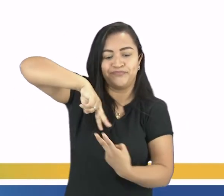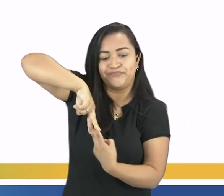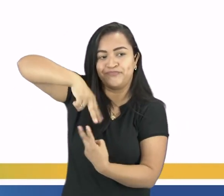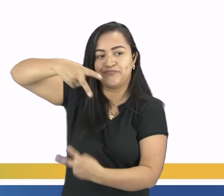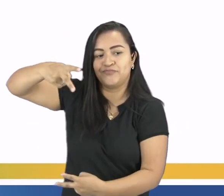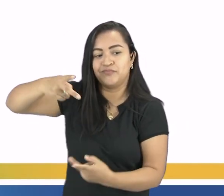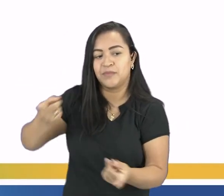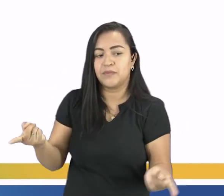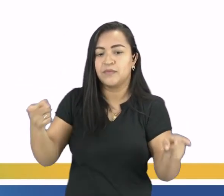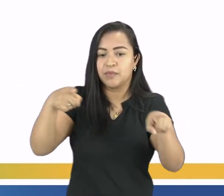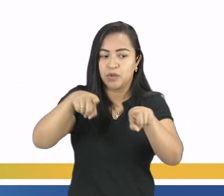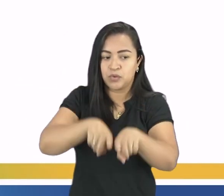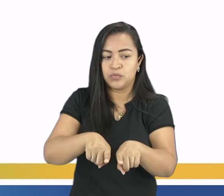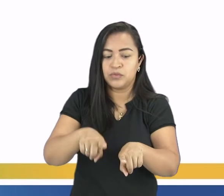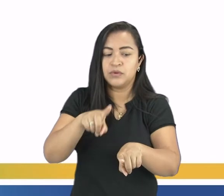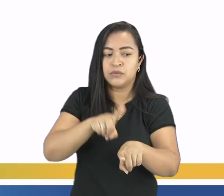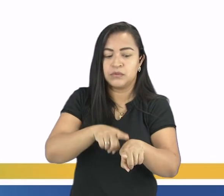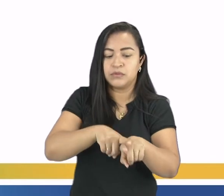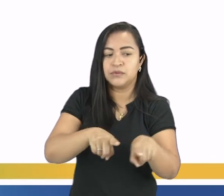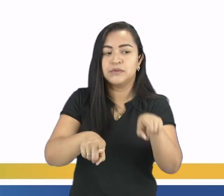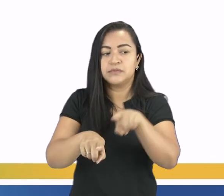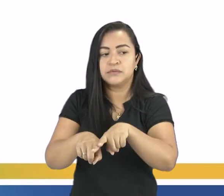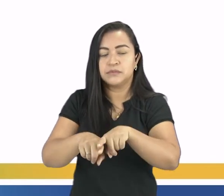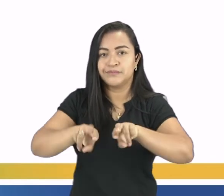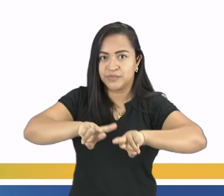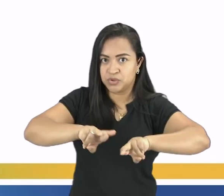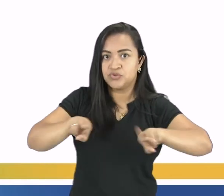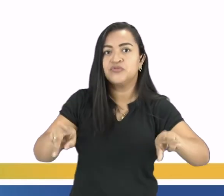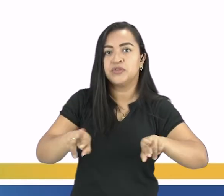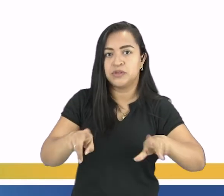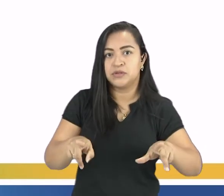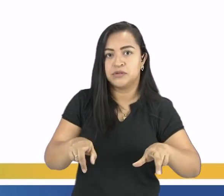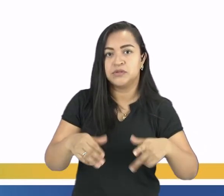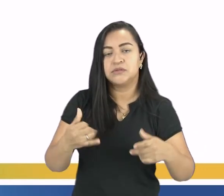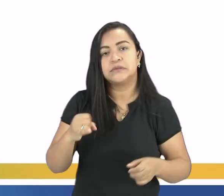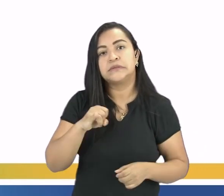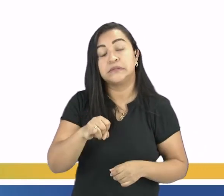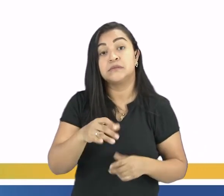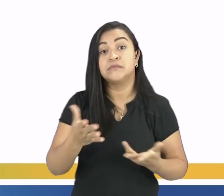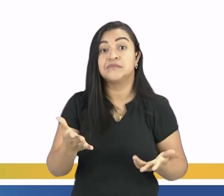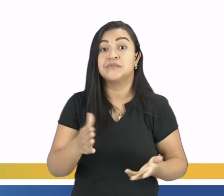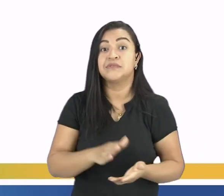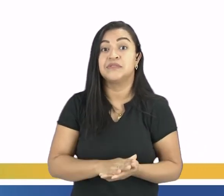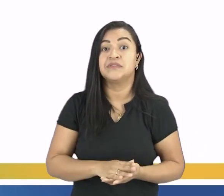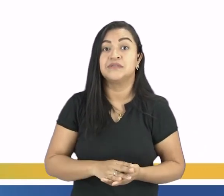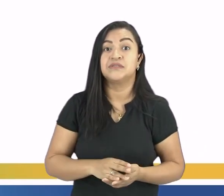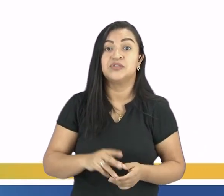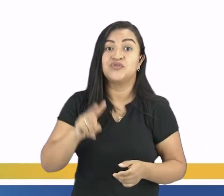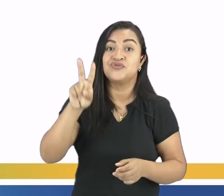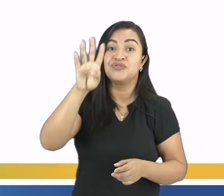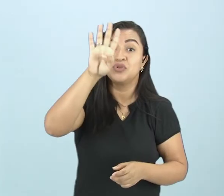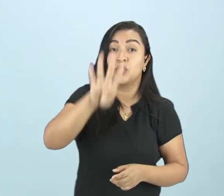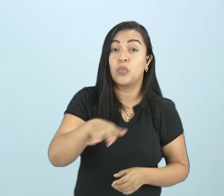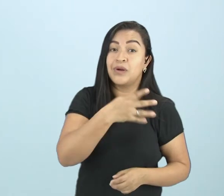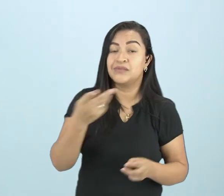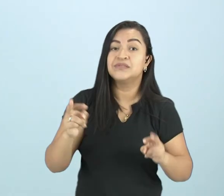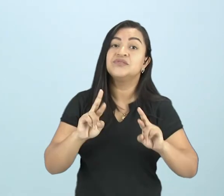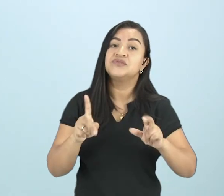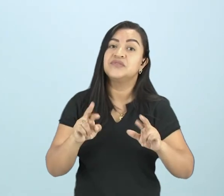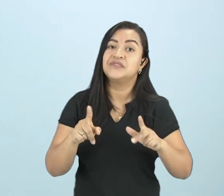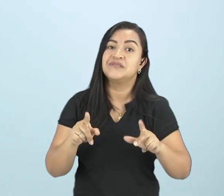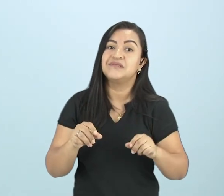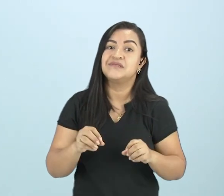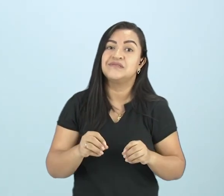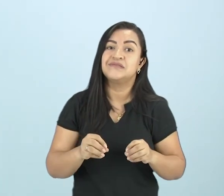ele vai ser heterozigoto. Se eu tivesse um indivíduo afetado, aí sim a gente poderia distribuir no quadro diferente. Isso é importante interpretar